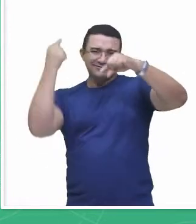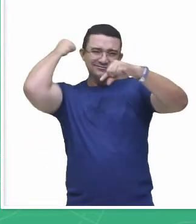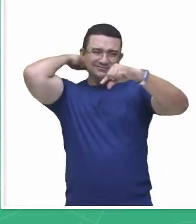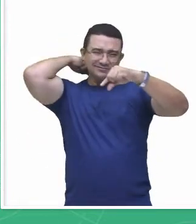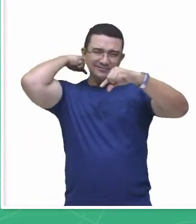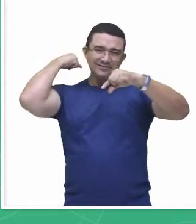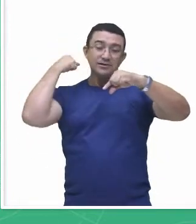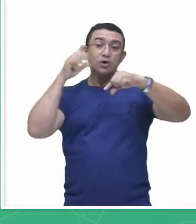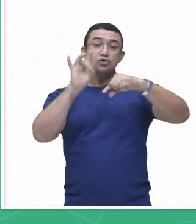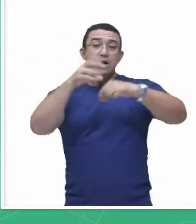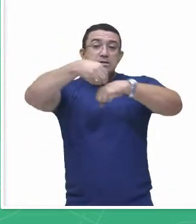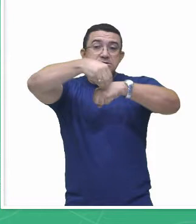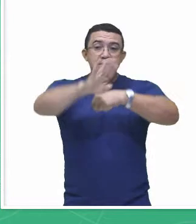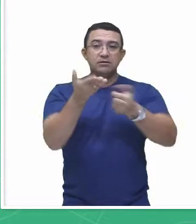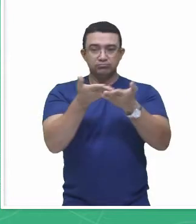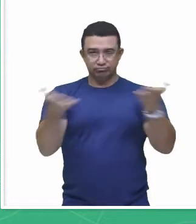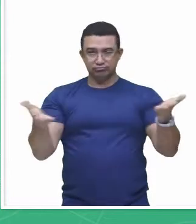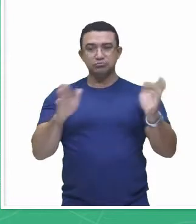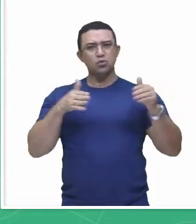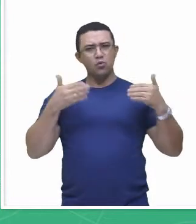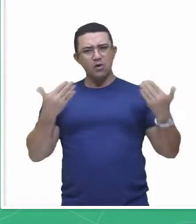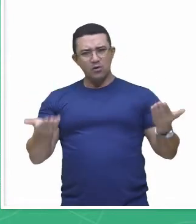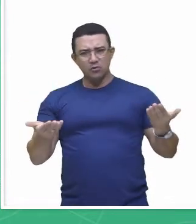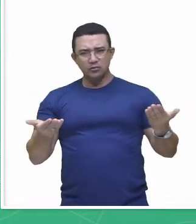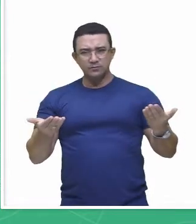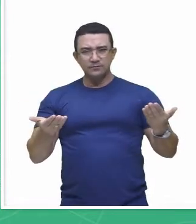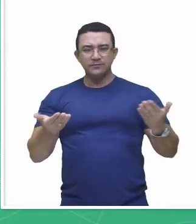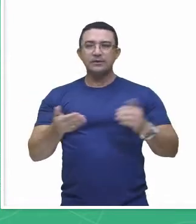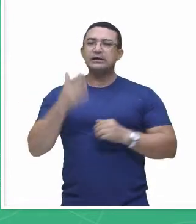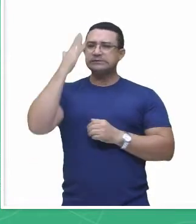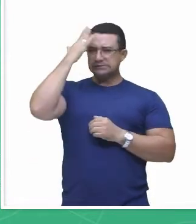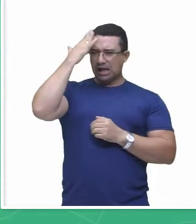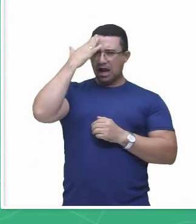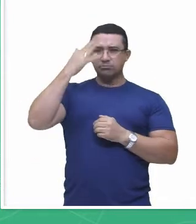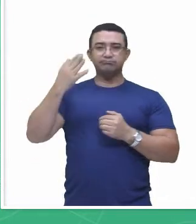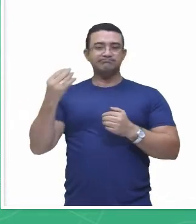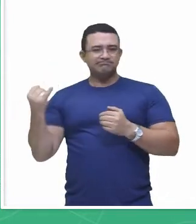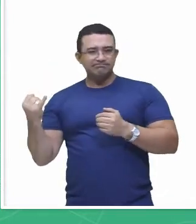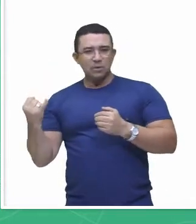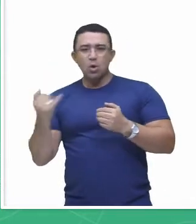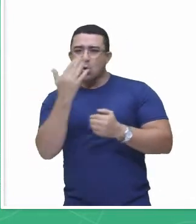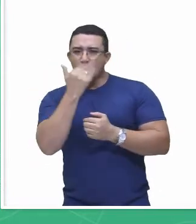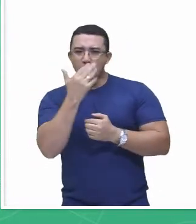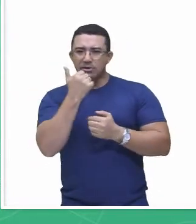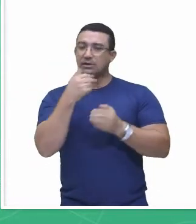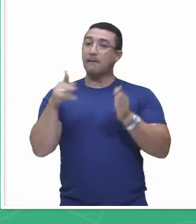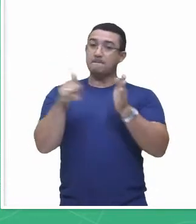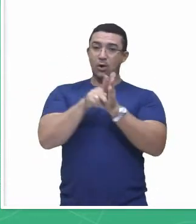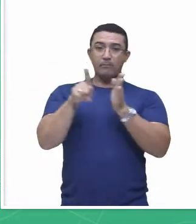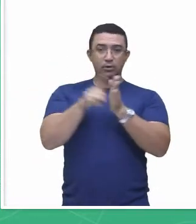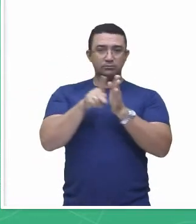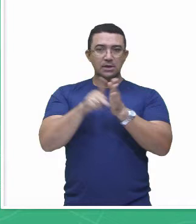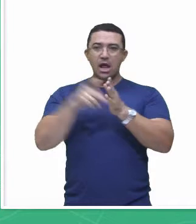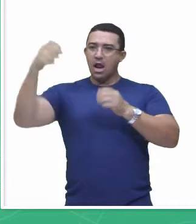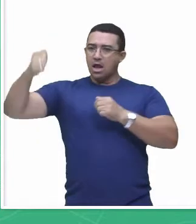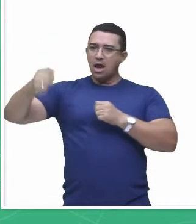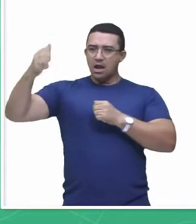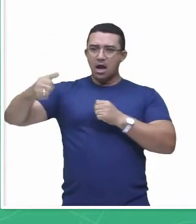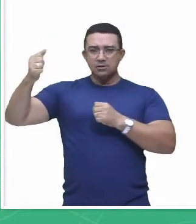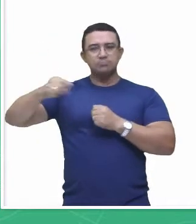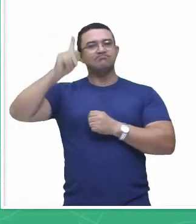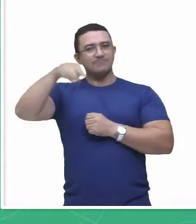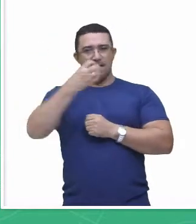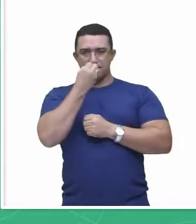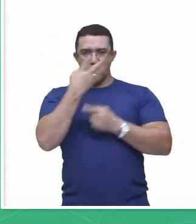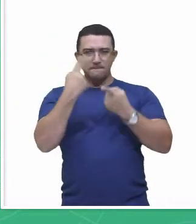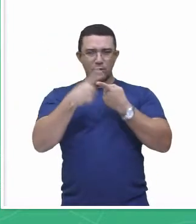eu já dou uma dica para vocês, né? A gente sabe que os alimentos que são derivados do leite são ótimos por conta do